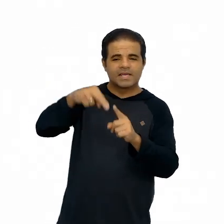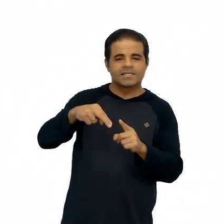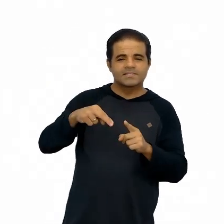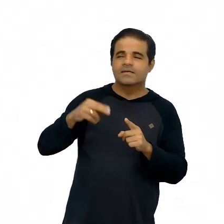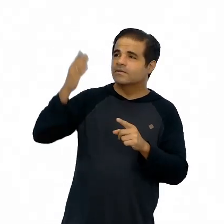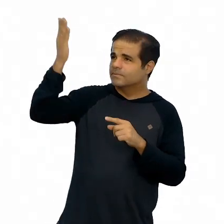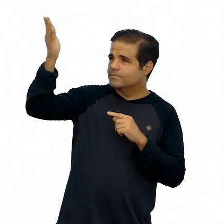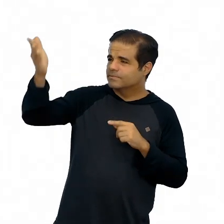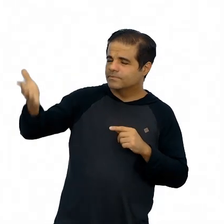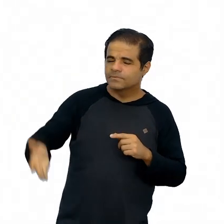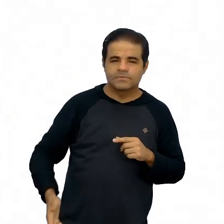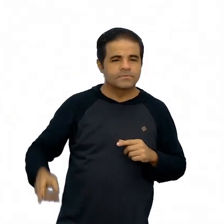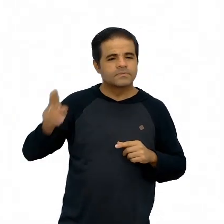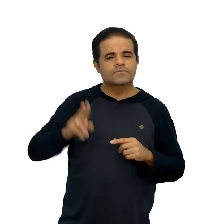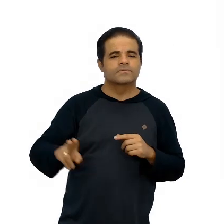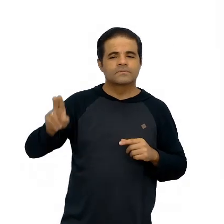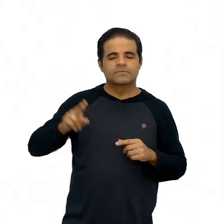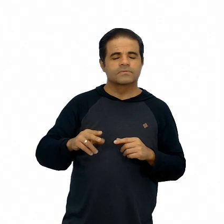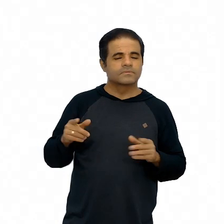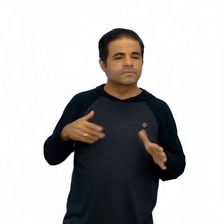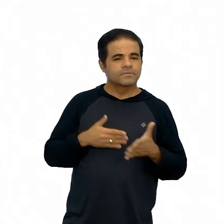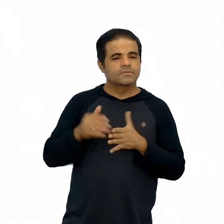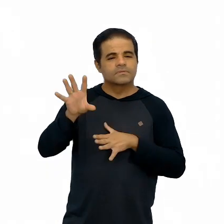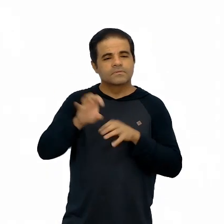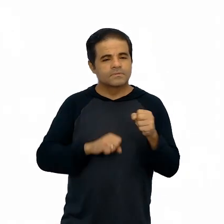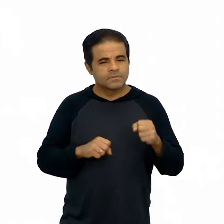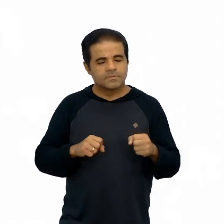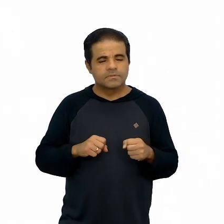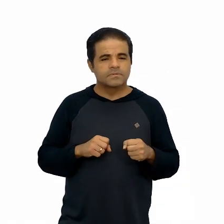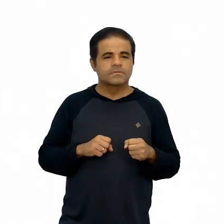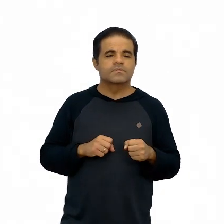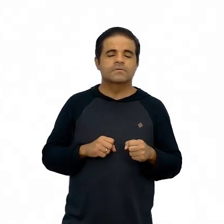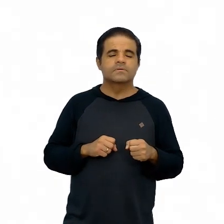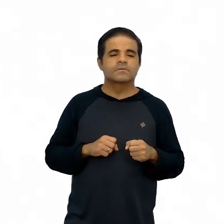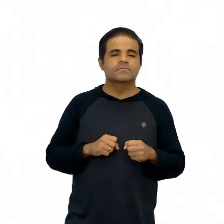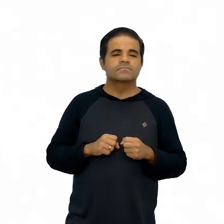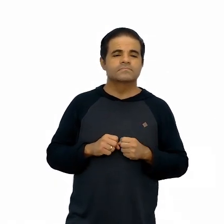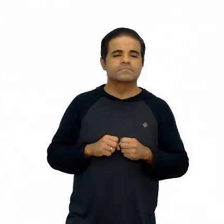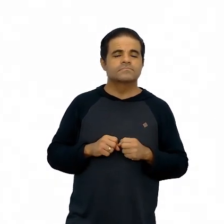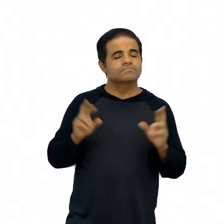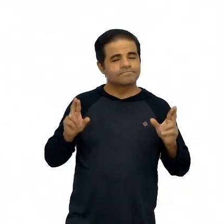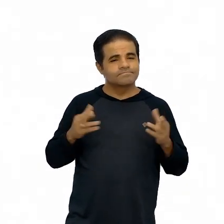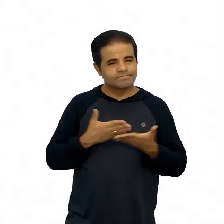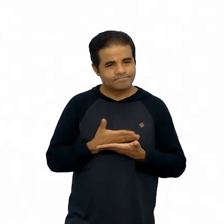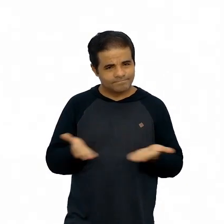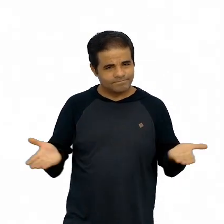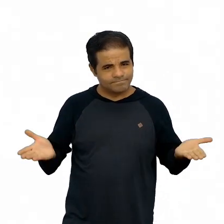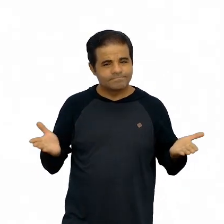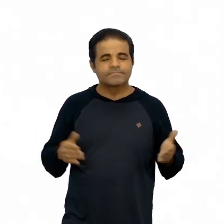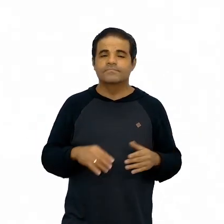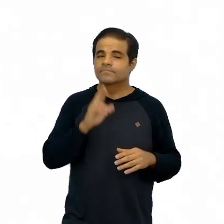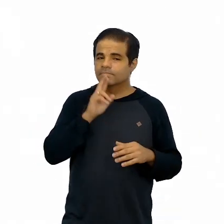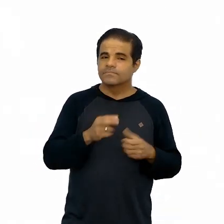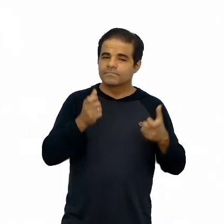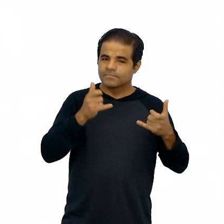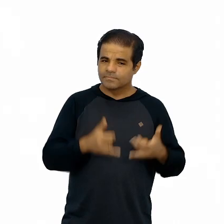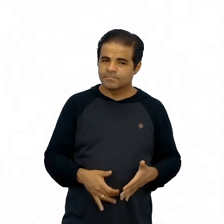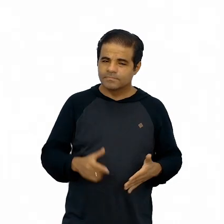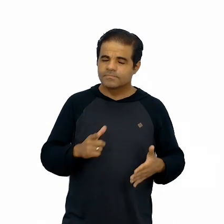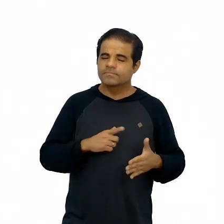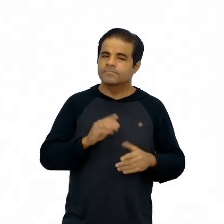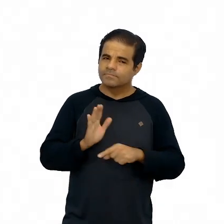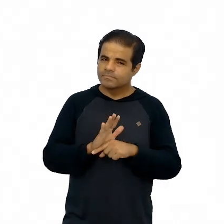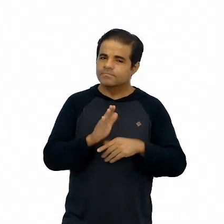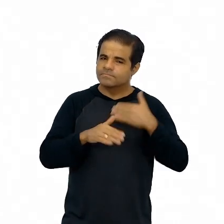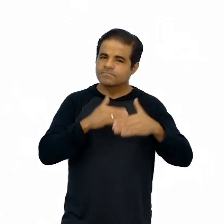referências utilizadas nesta formação, e esperamos, né, como já estava falando, ter